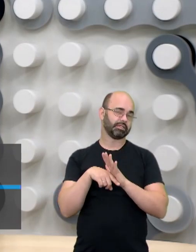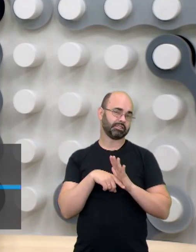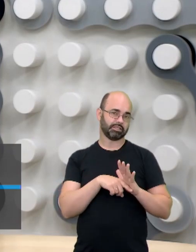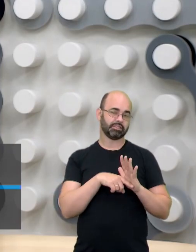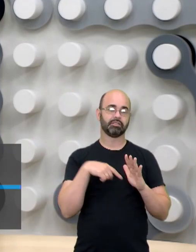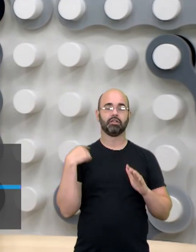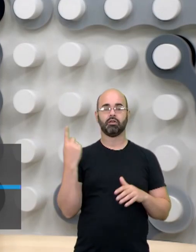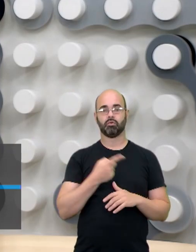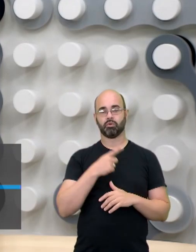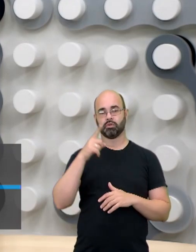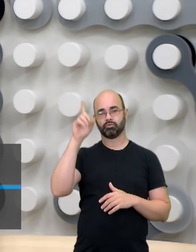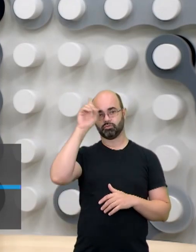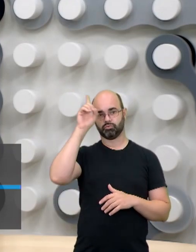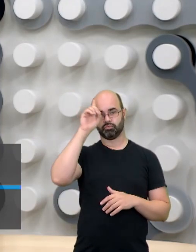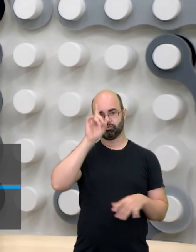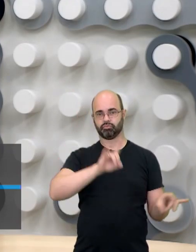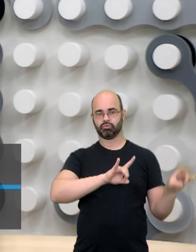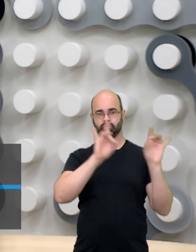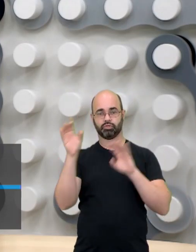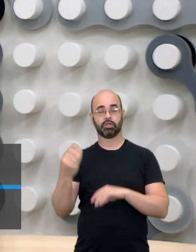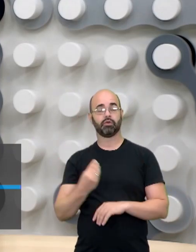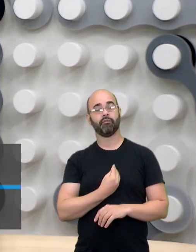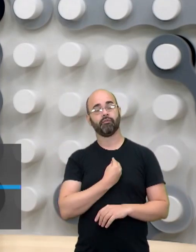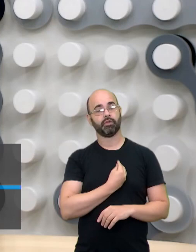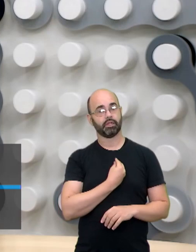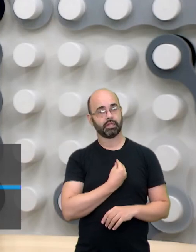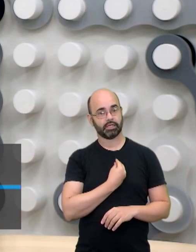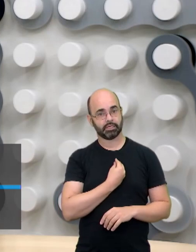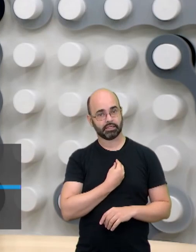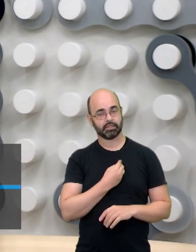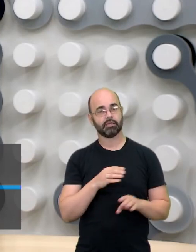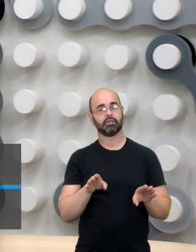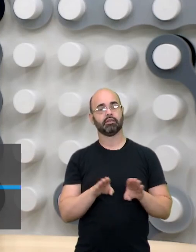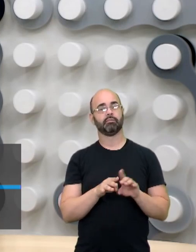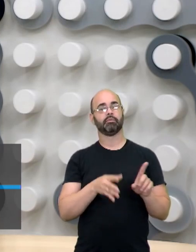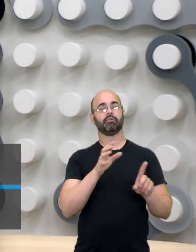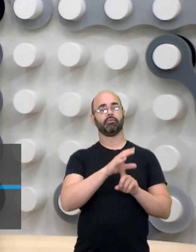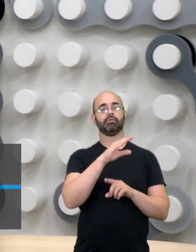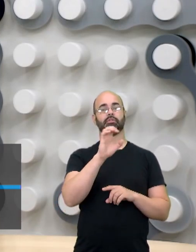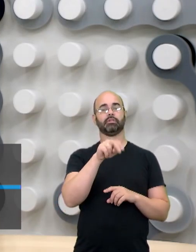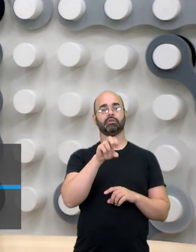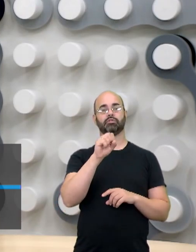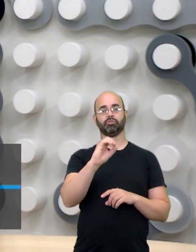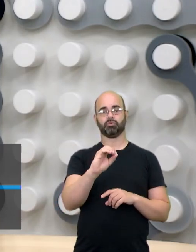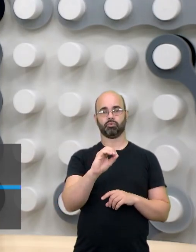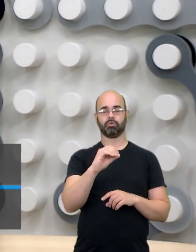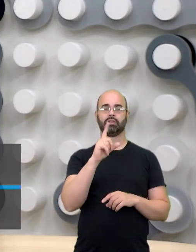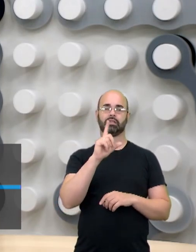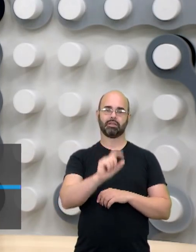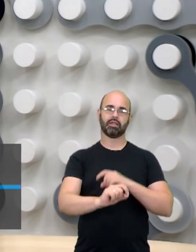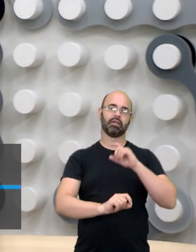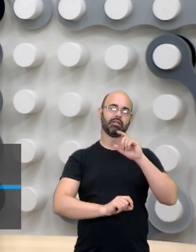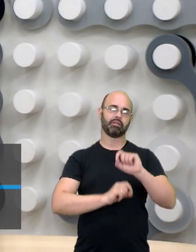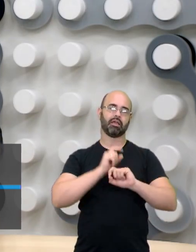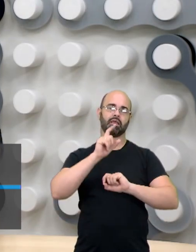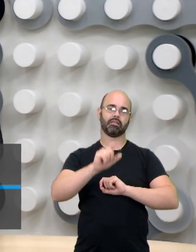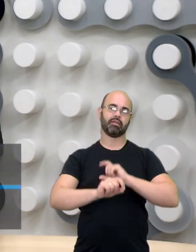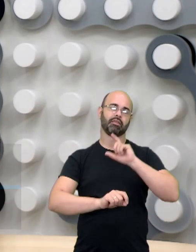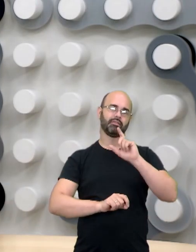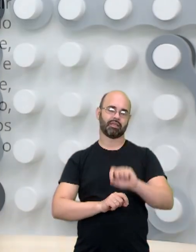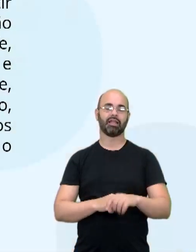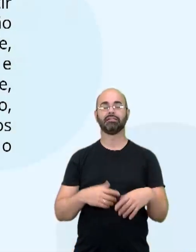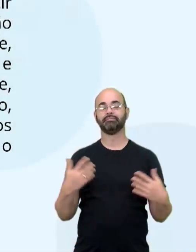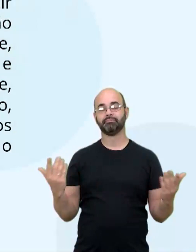nosso cotidiano, né? Que influi até em relação ao censo, que é feito de 10 em 10 anos. E falando em PNAD, eu trouxe aí,